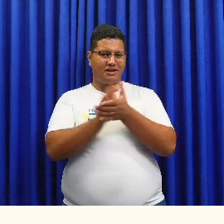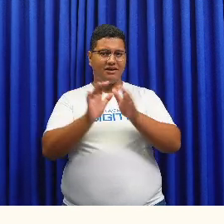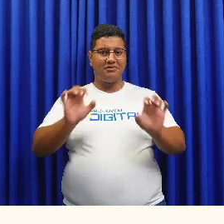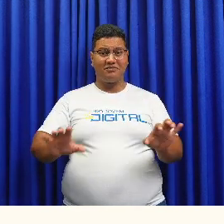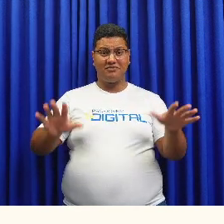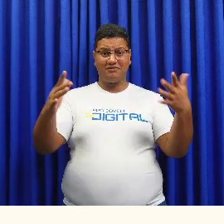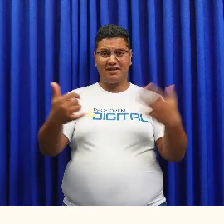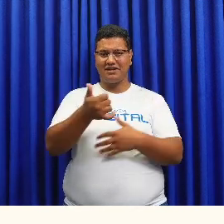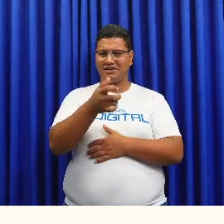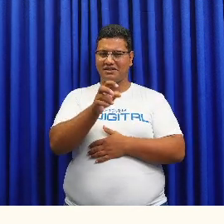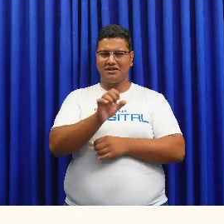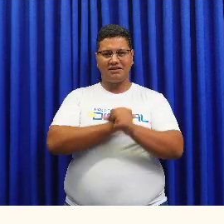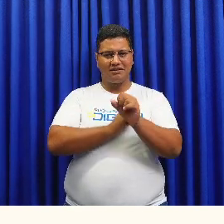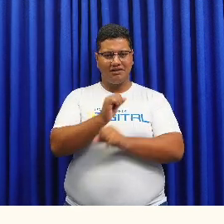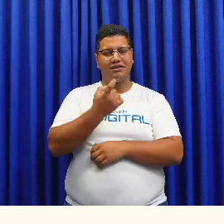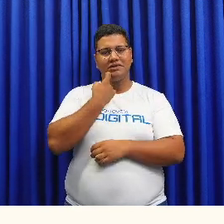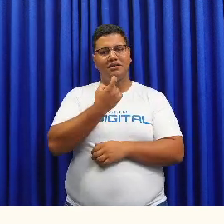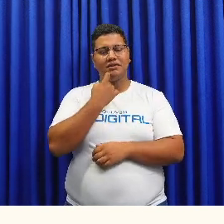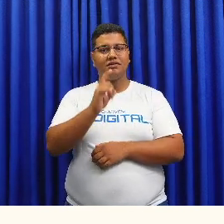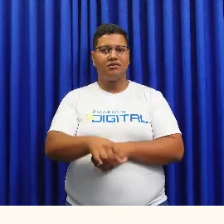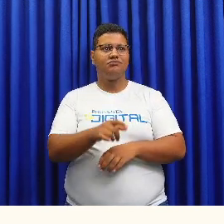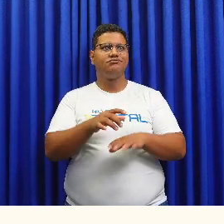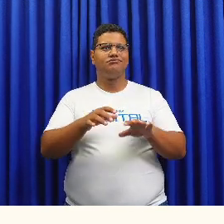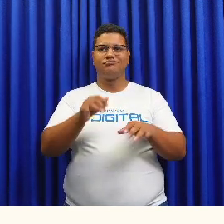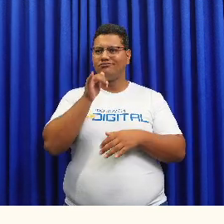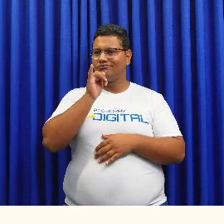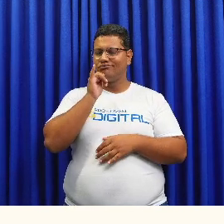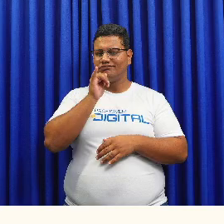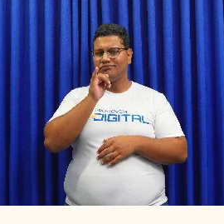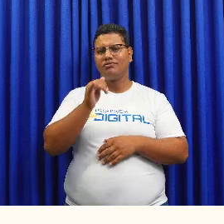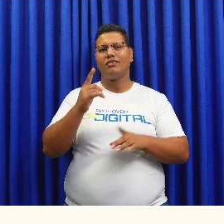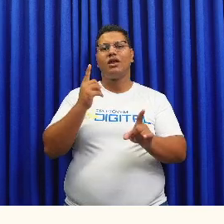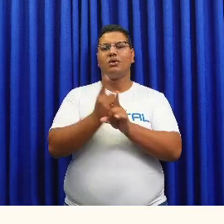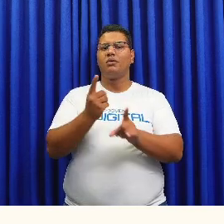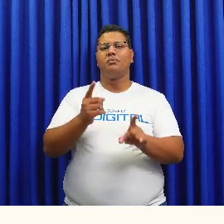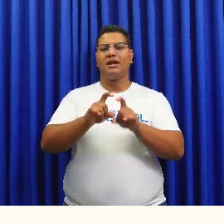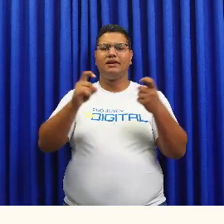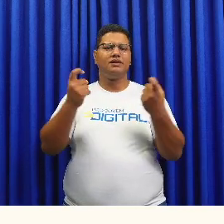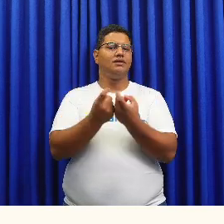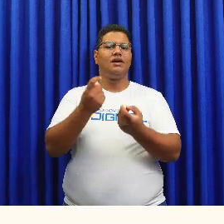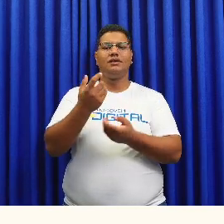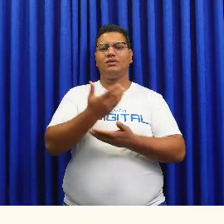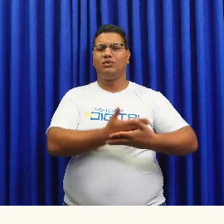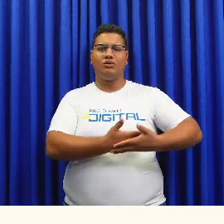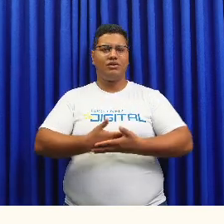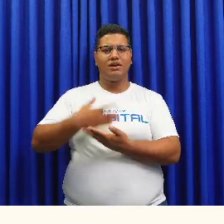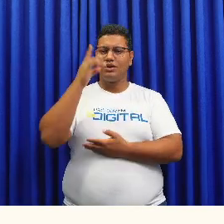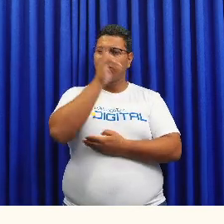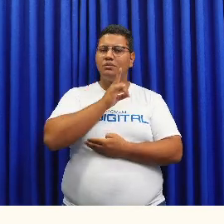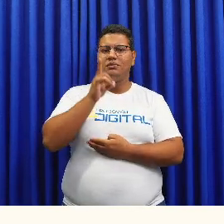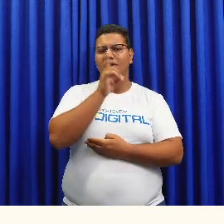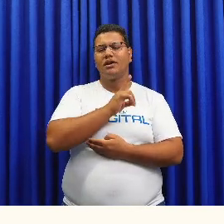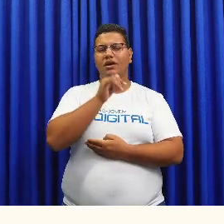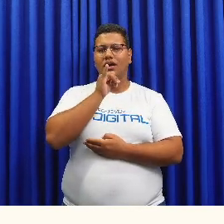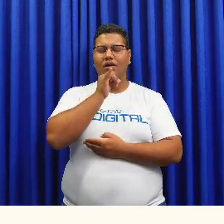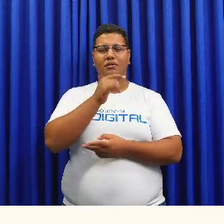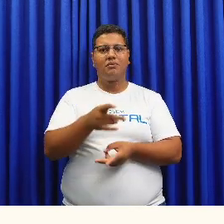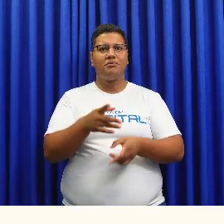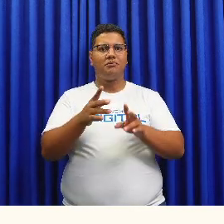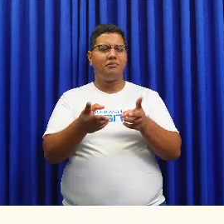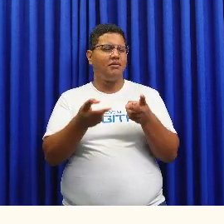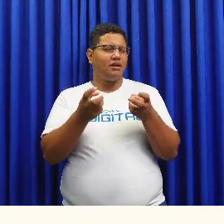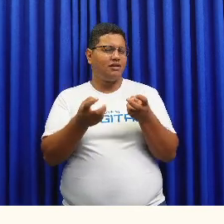de 15 anos na sexta-feira, aí já é um chá revelação no domingo, ou seja, você está começando a